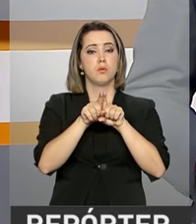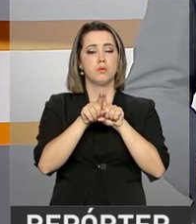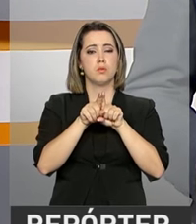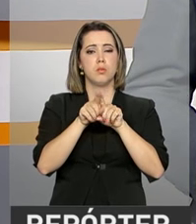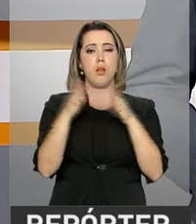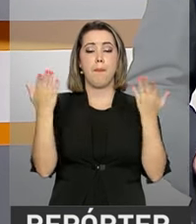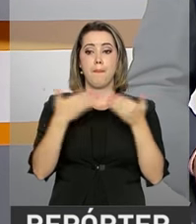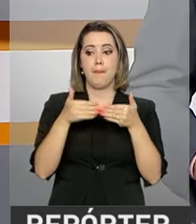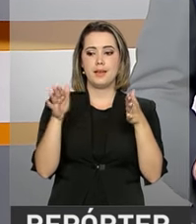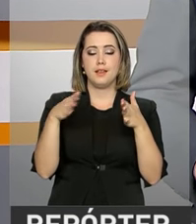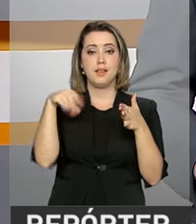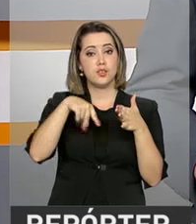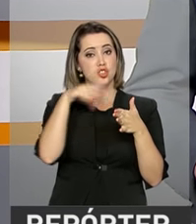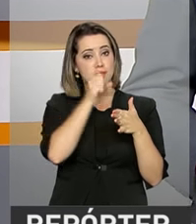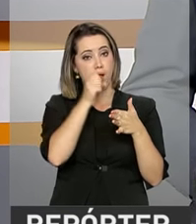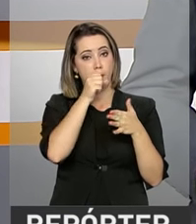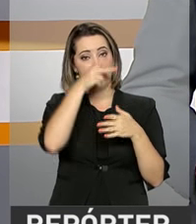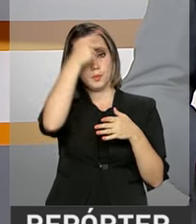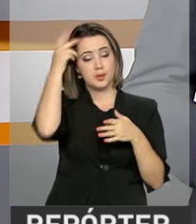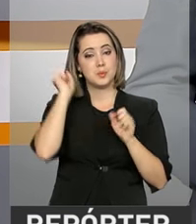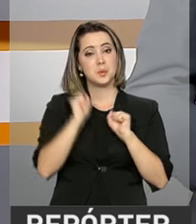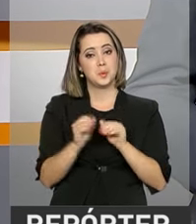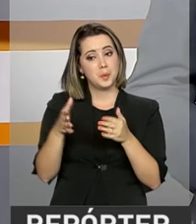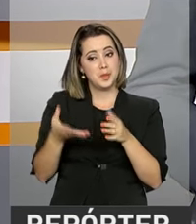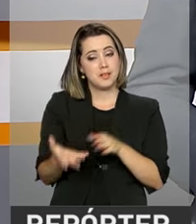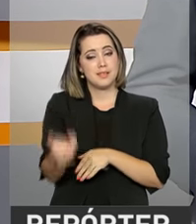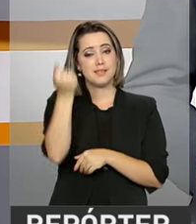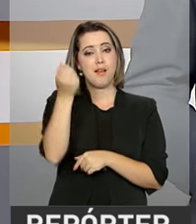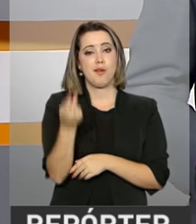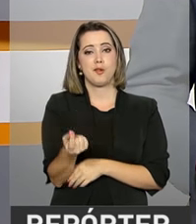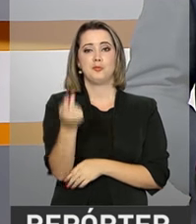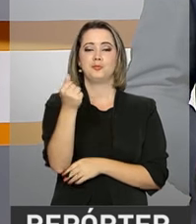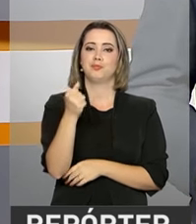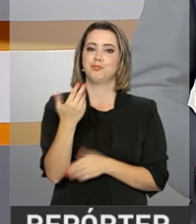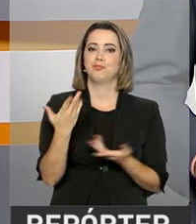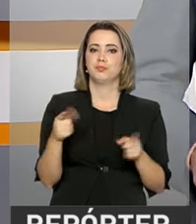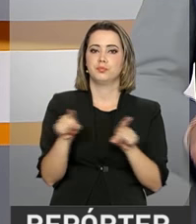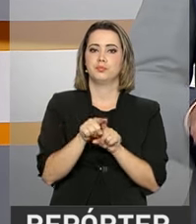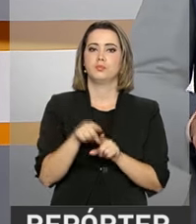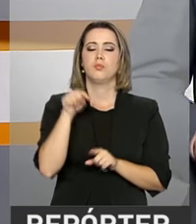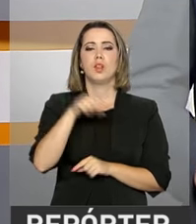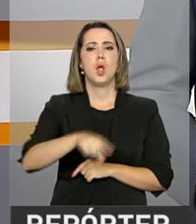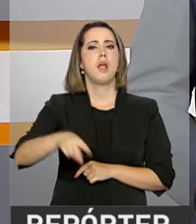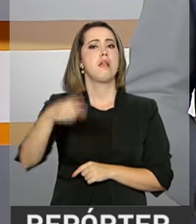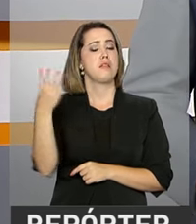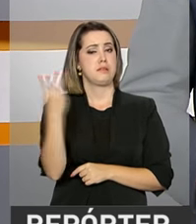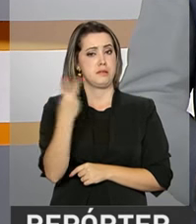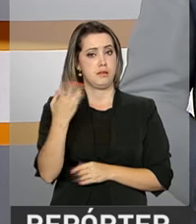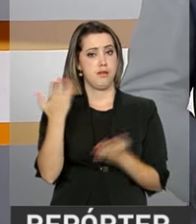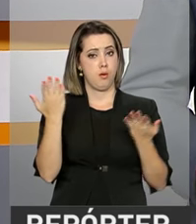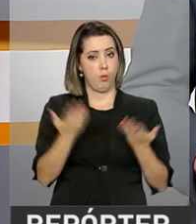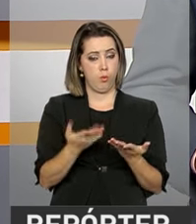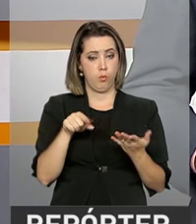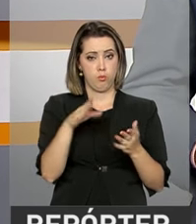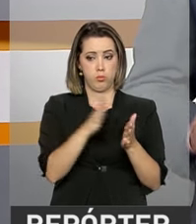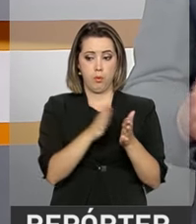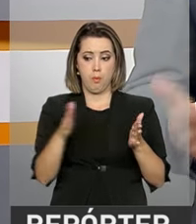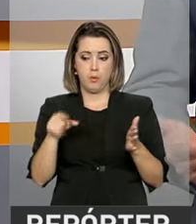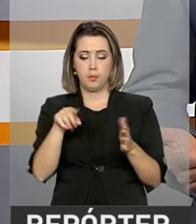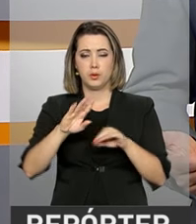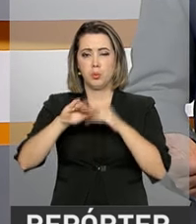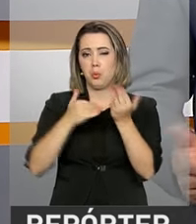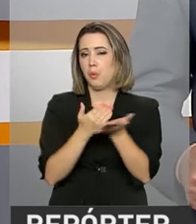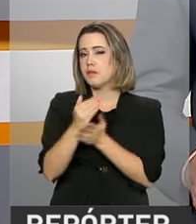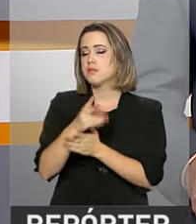neste sábado para que os trabalhadores possam fazer o saque nas contas inativas essa segunda etapa do tac começaria na